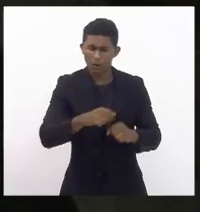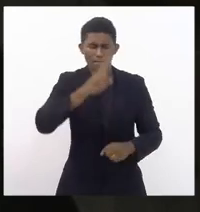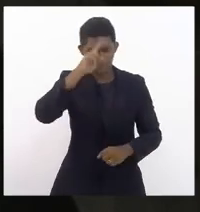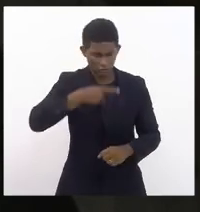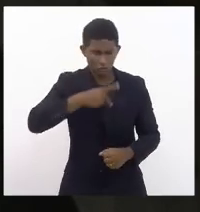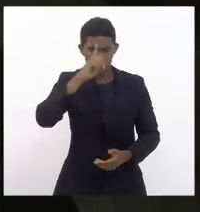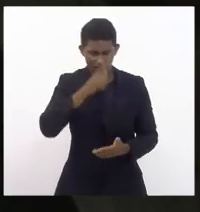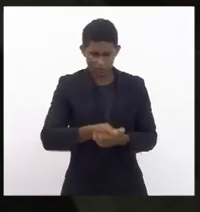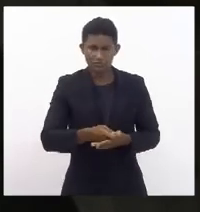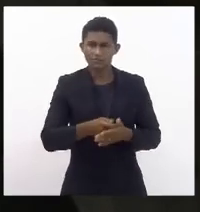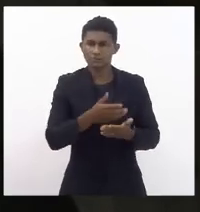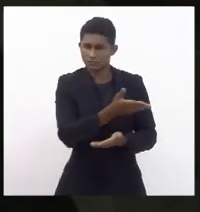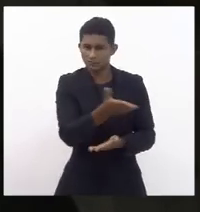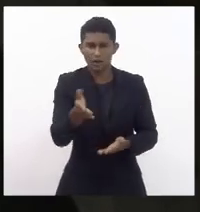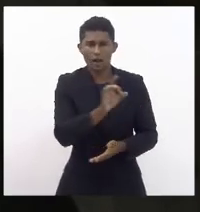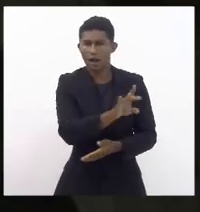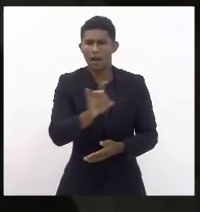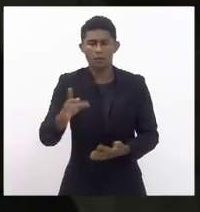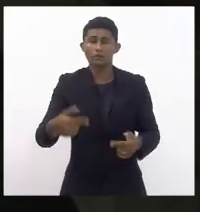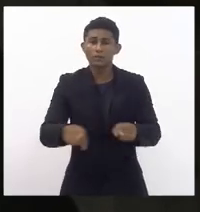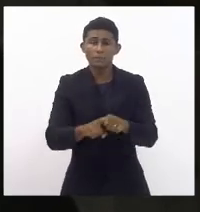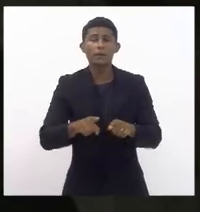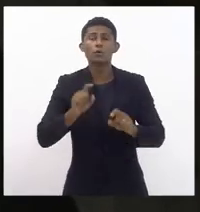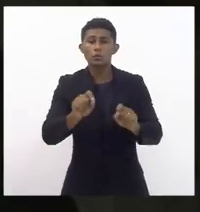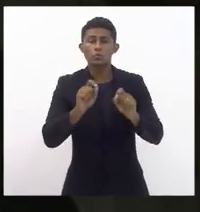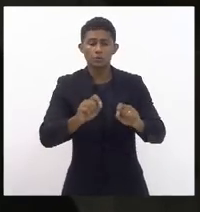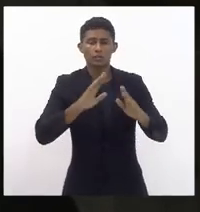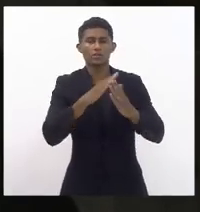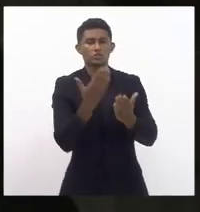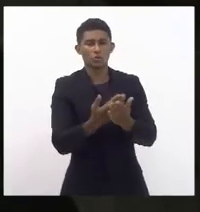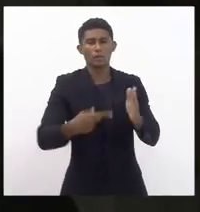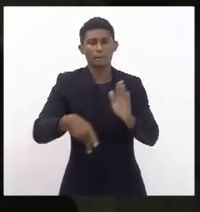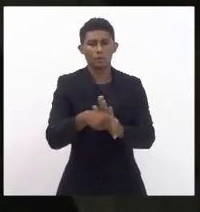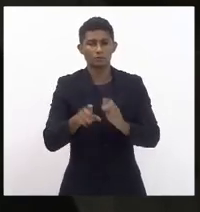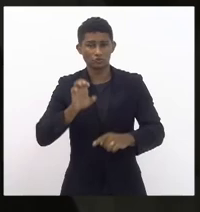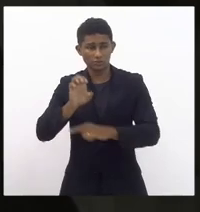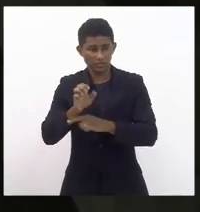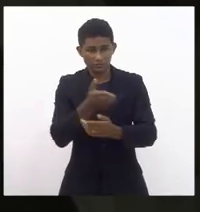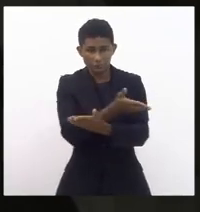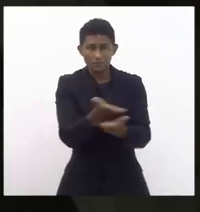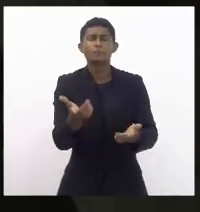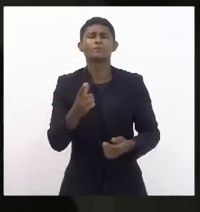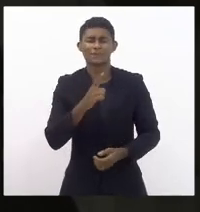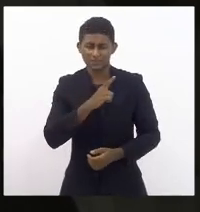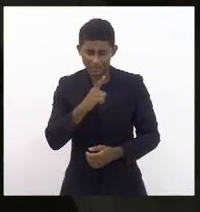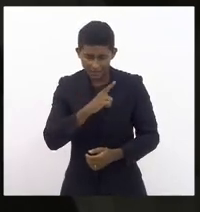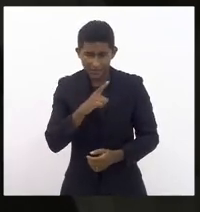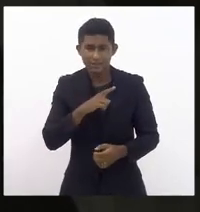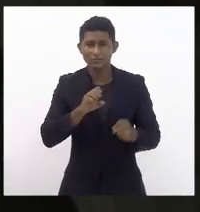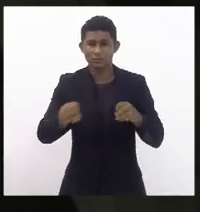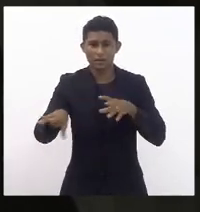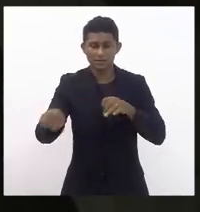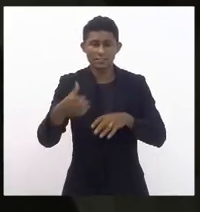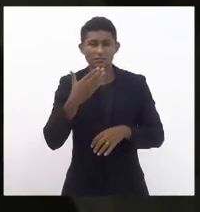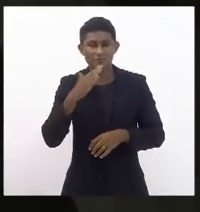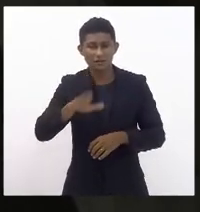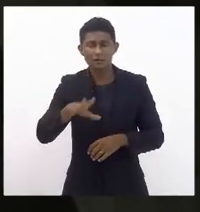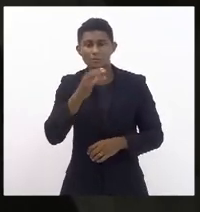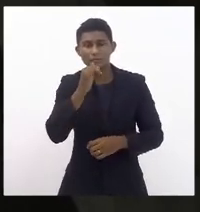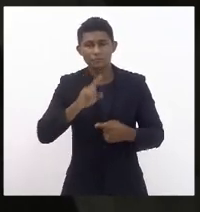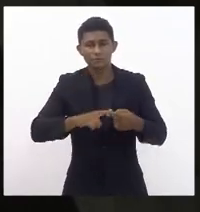então a gente e ao mesmo tempo também nas escolas estaduais que ainda tem o educação infantil é o caso do